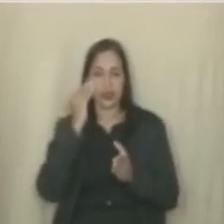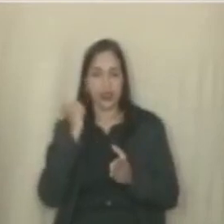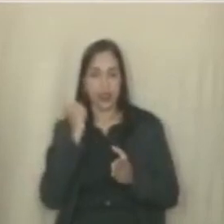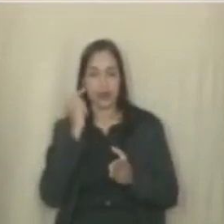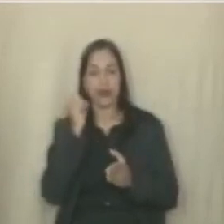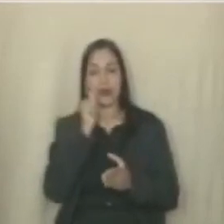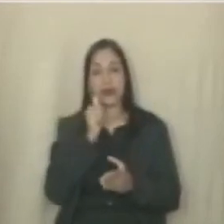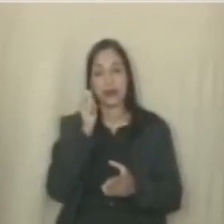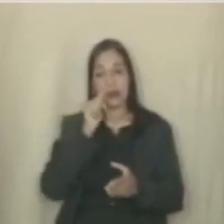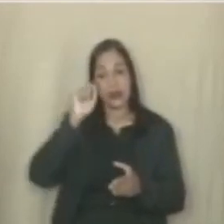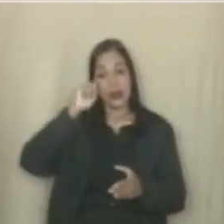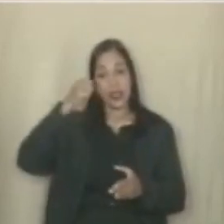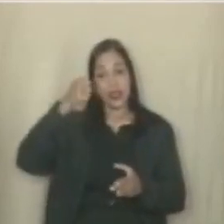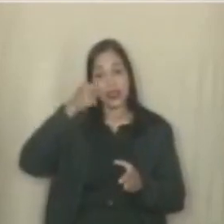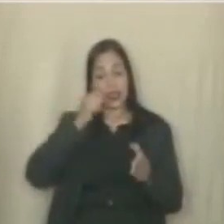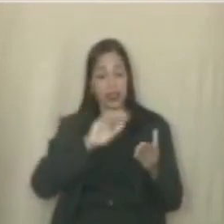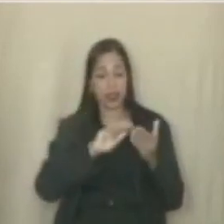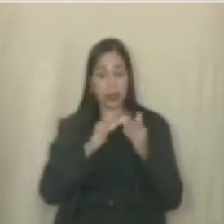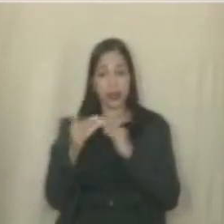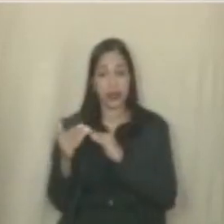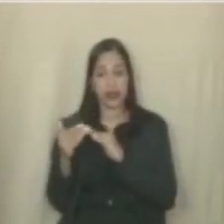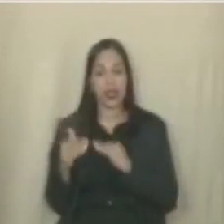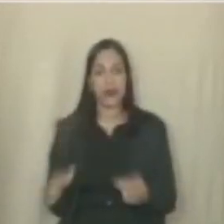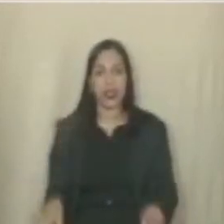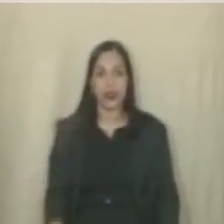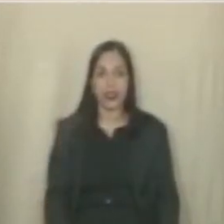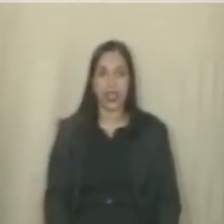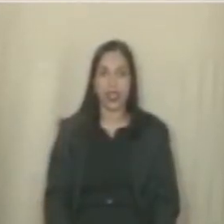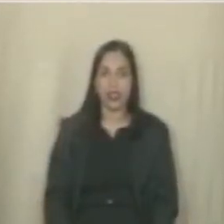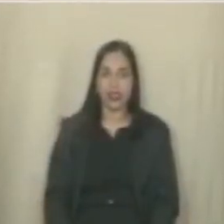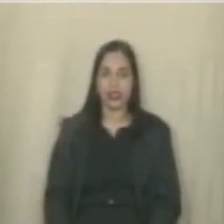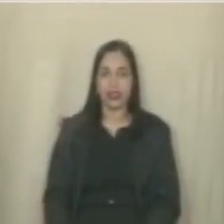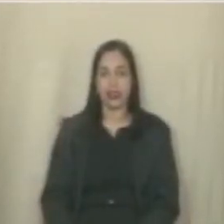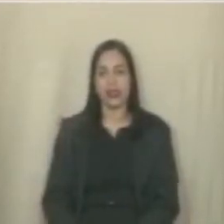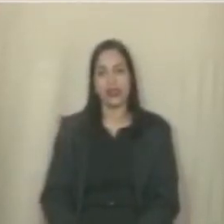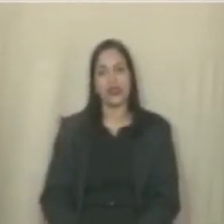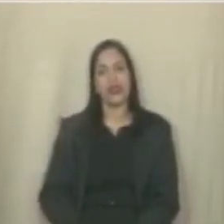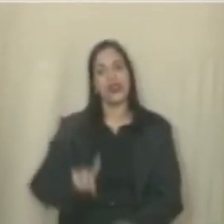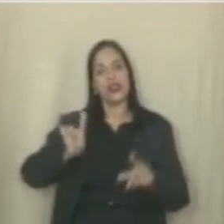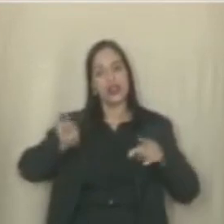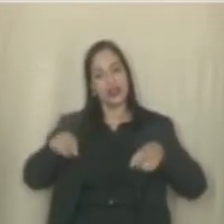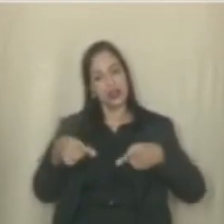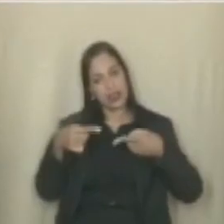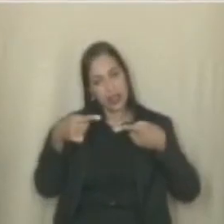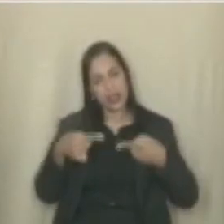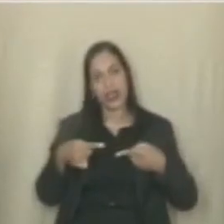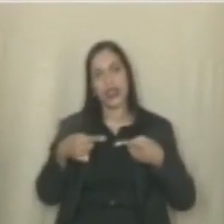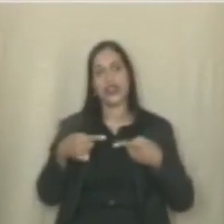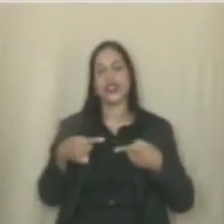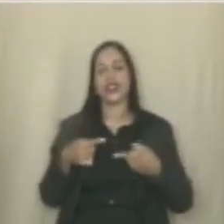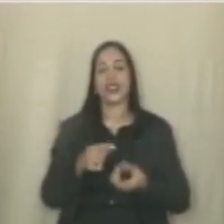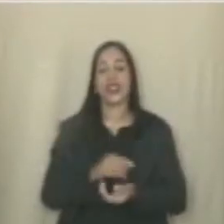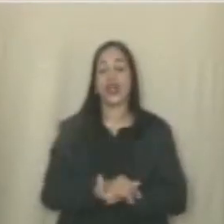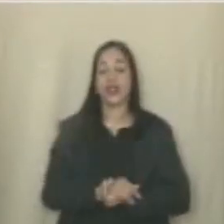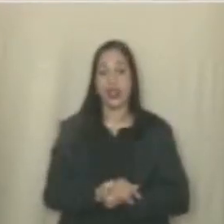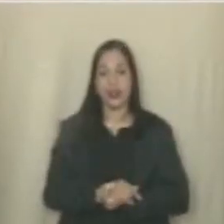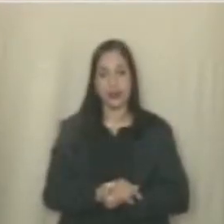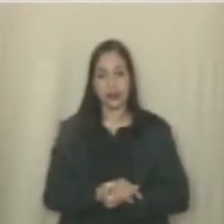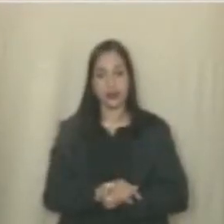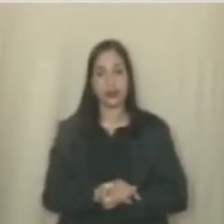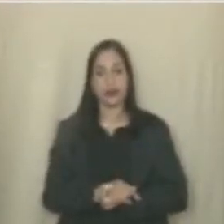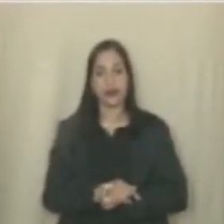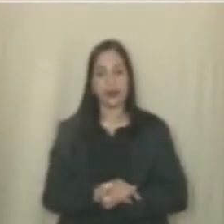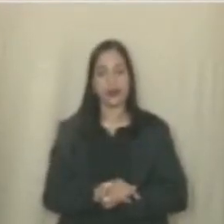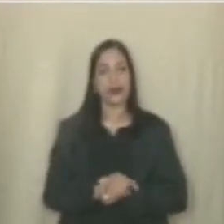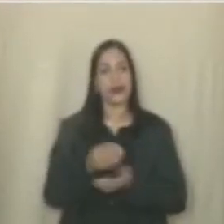uma mulher negra e periférica, encontrei inúmeros desafios em minha jornada na defesa dos direitos do meu filho Pedro, sobretudo